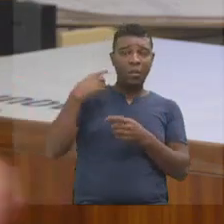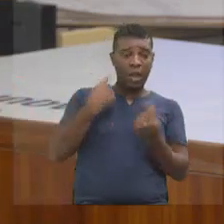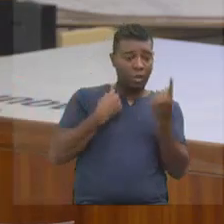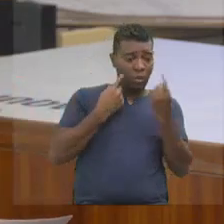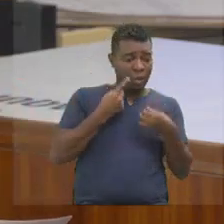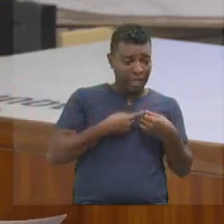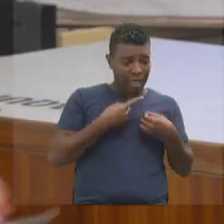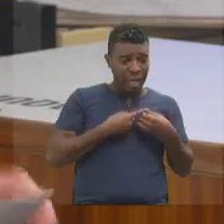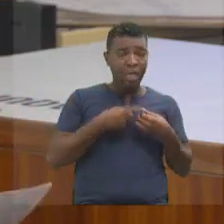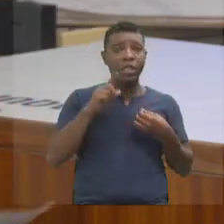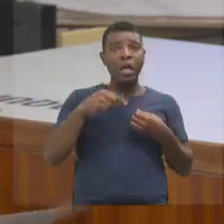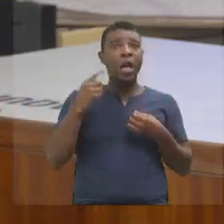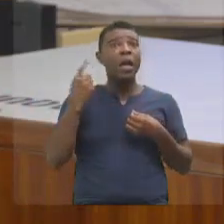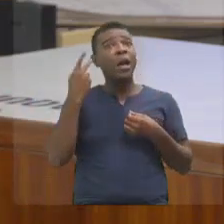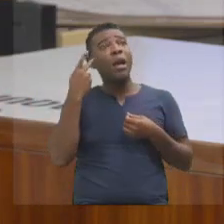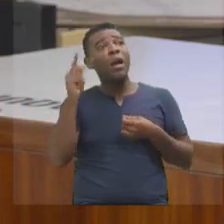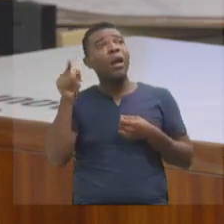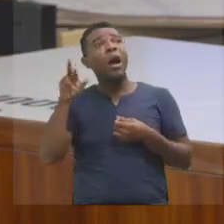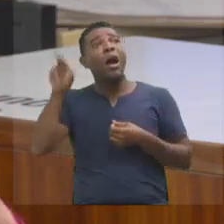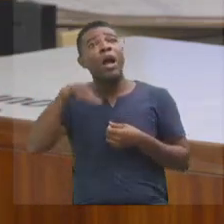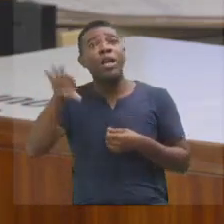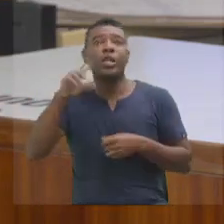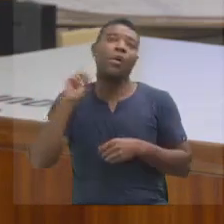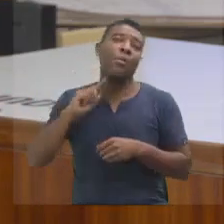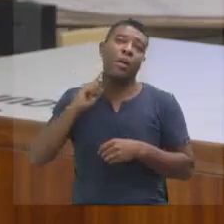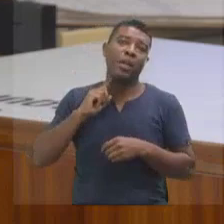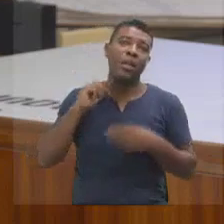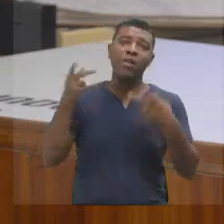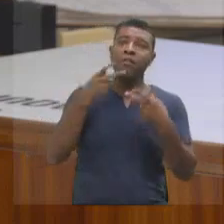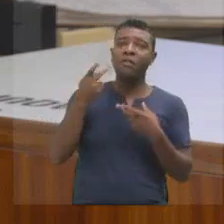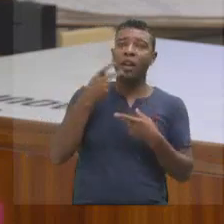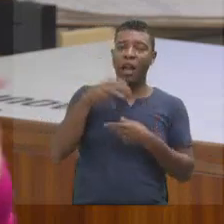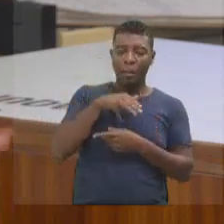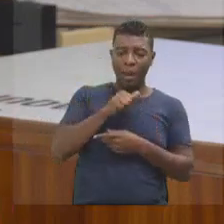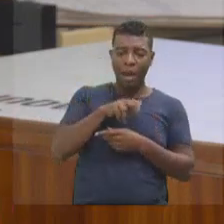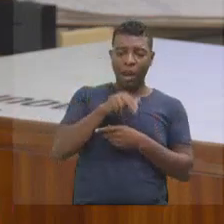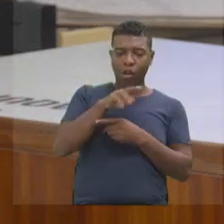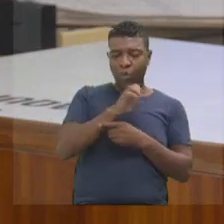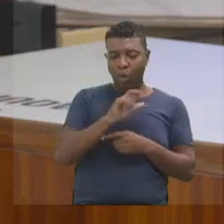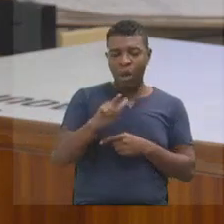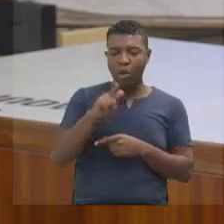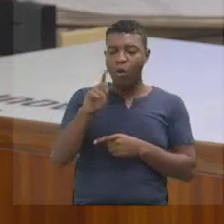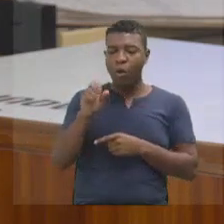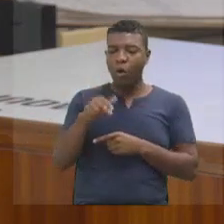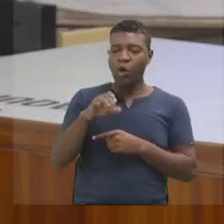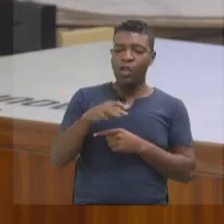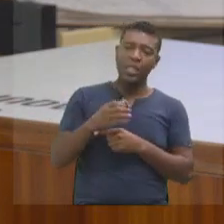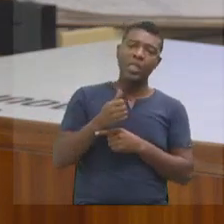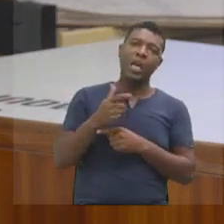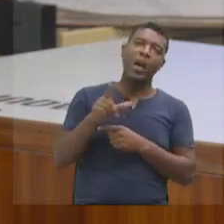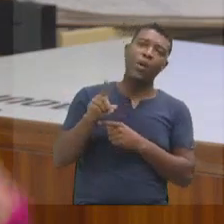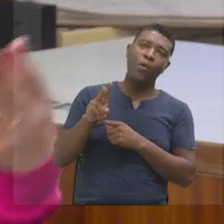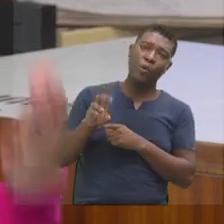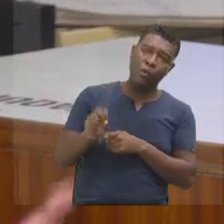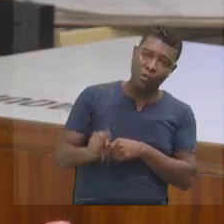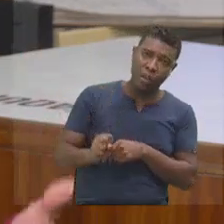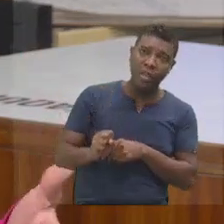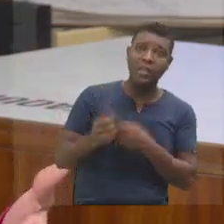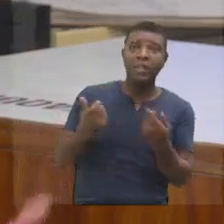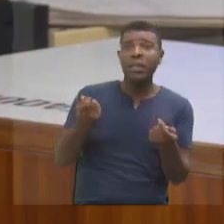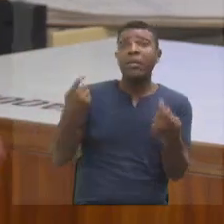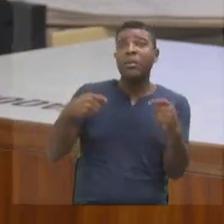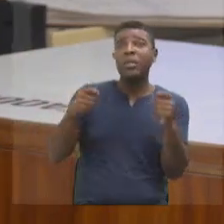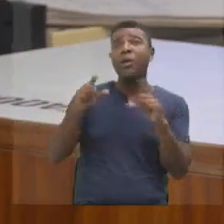Gerais e de uma região então a gente falar do Manuel Gonçalves de uma forma pouco cuidadosa é muito prejudicial Prefeito